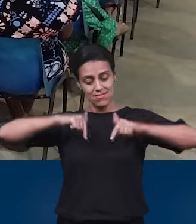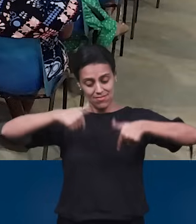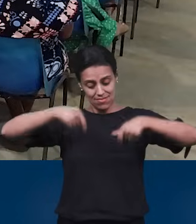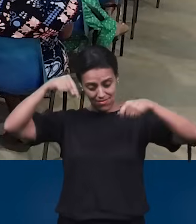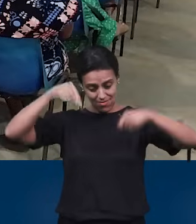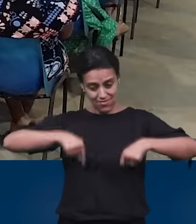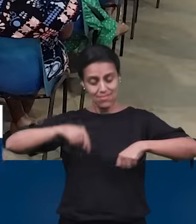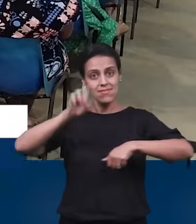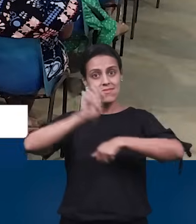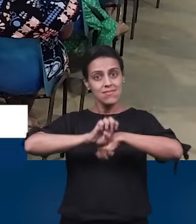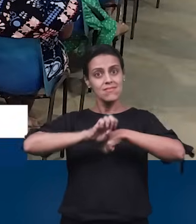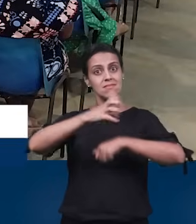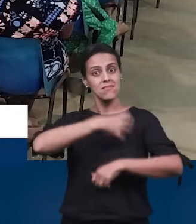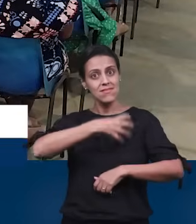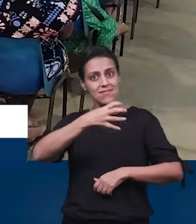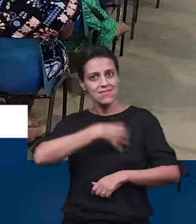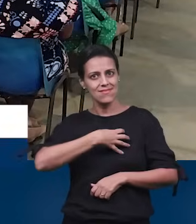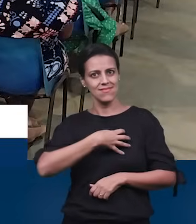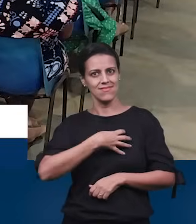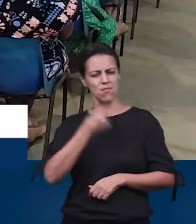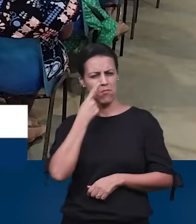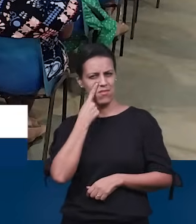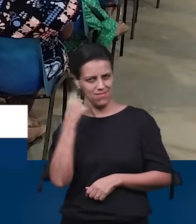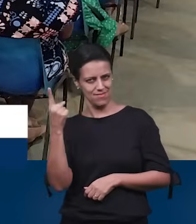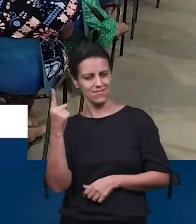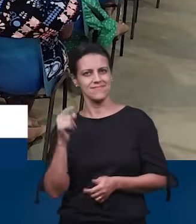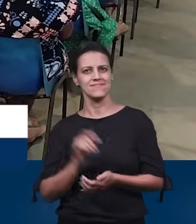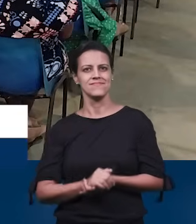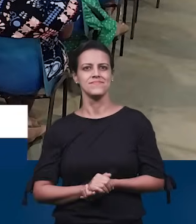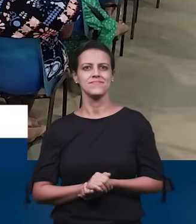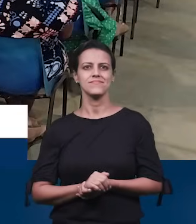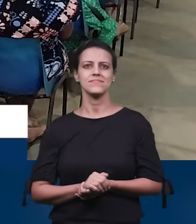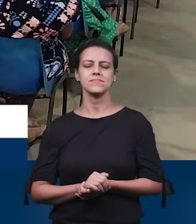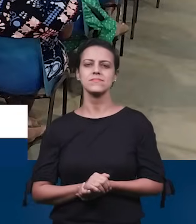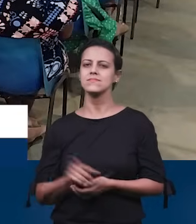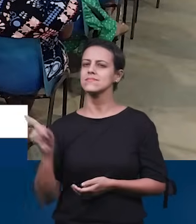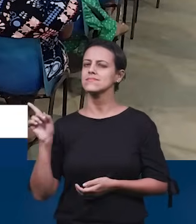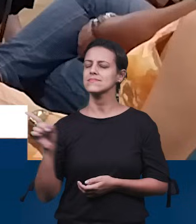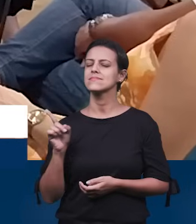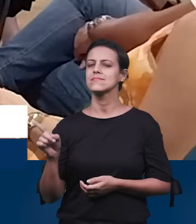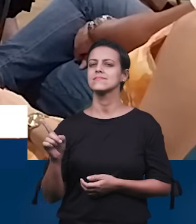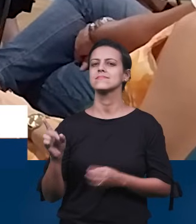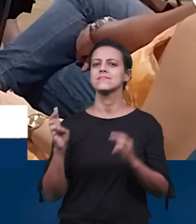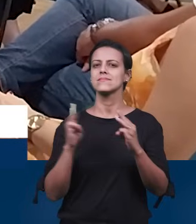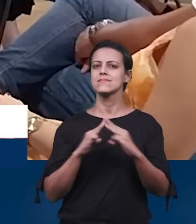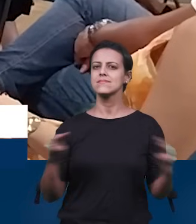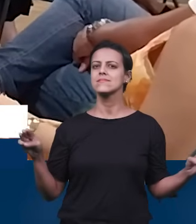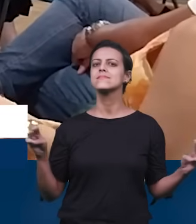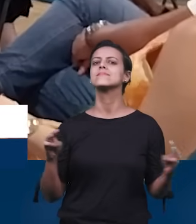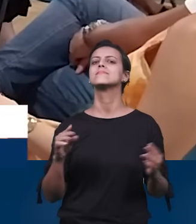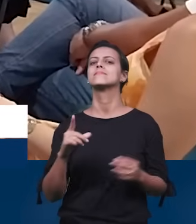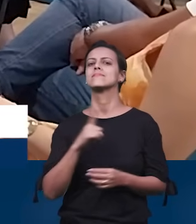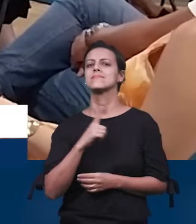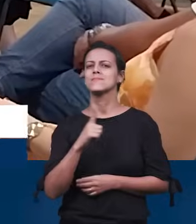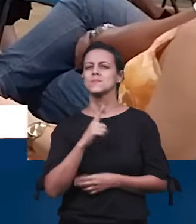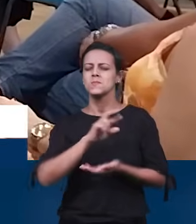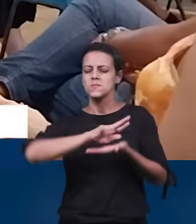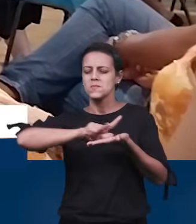conferir. No Manaim de Salvador, cerca de 300 irmãs e irmãos de diversas igrejas da capital da